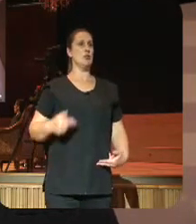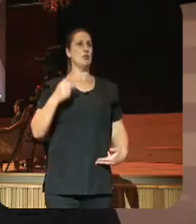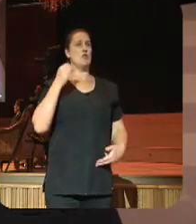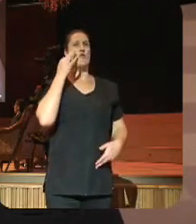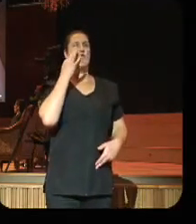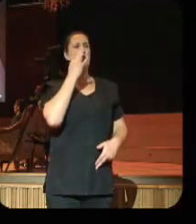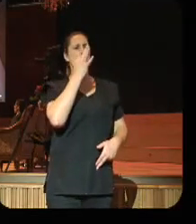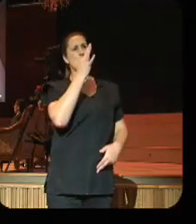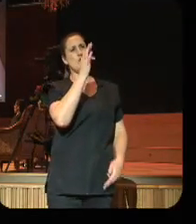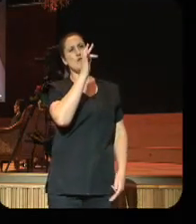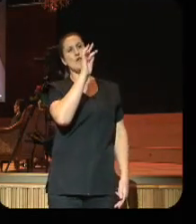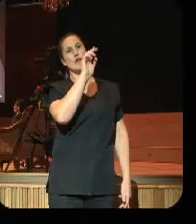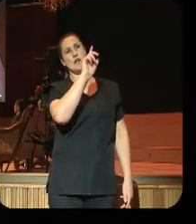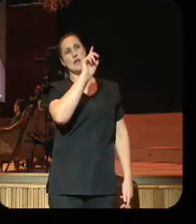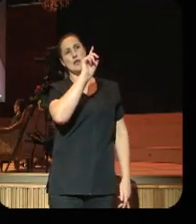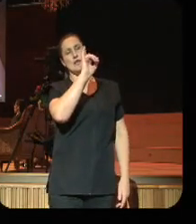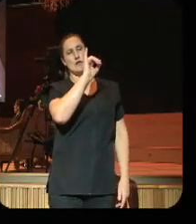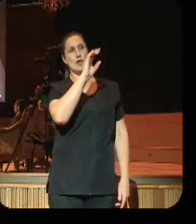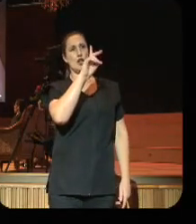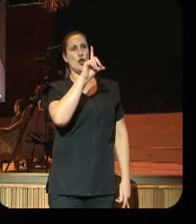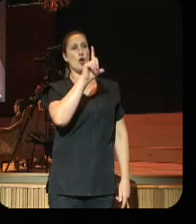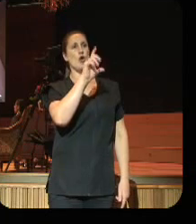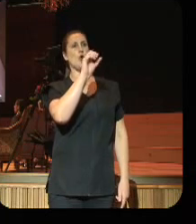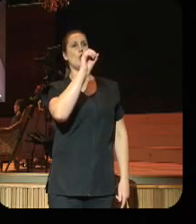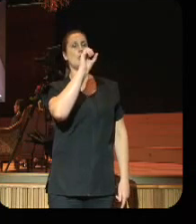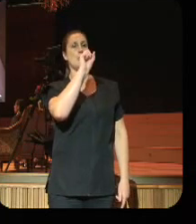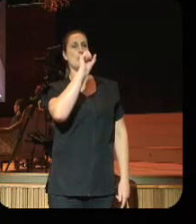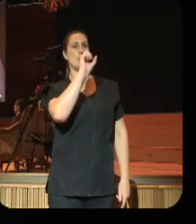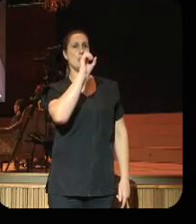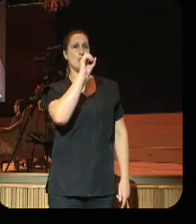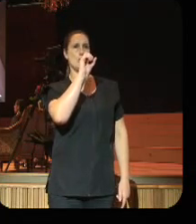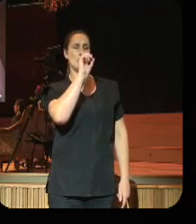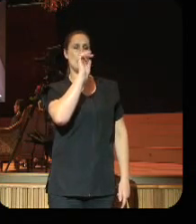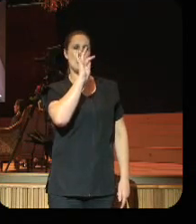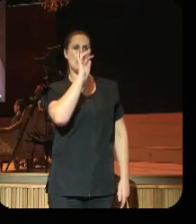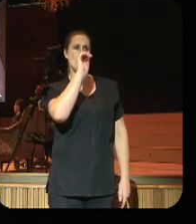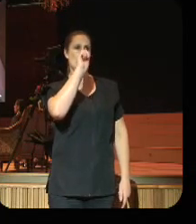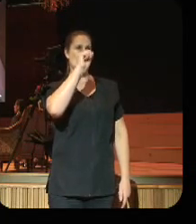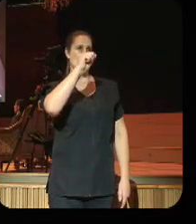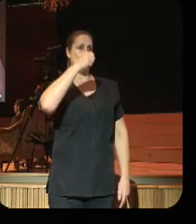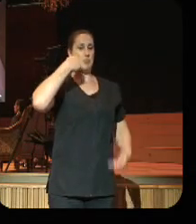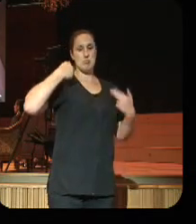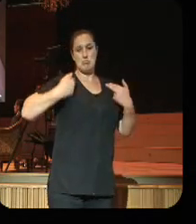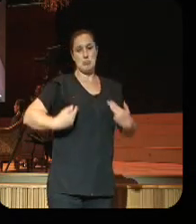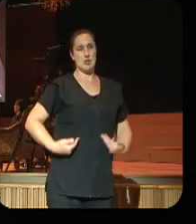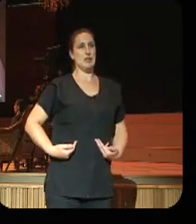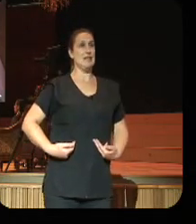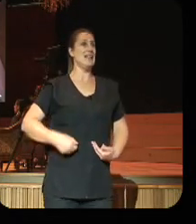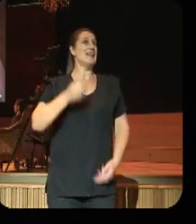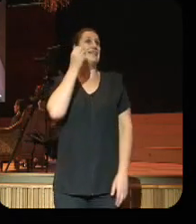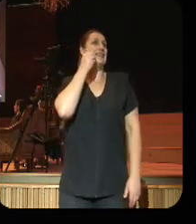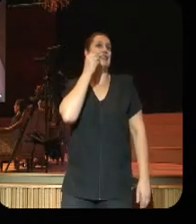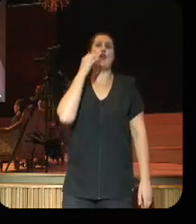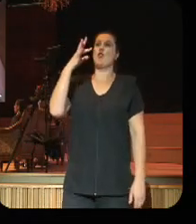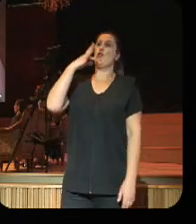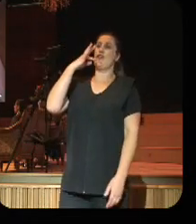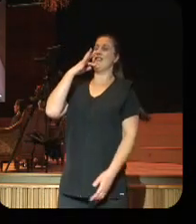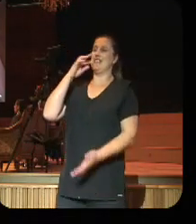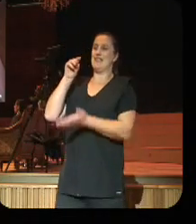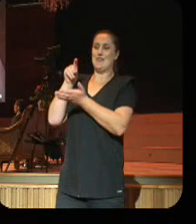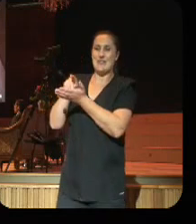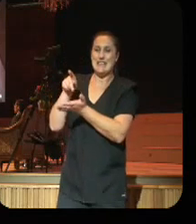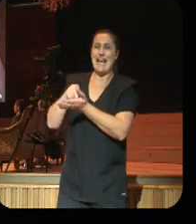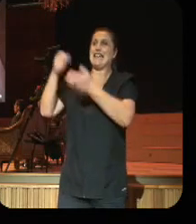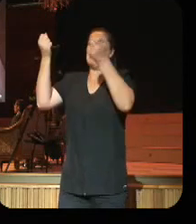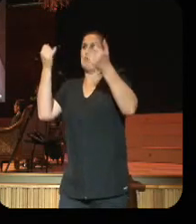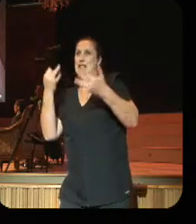as filosofias? São maneiras de explicar o mundo e tentar conhecer a verdade. Em um